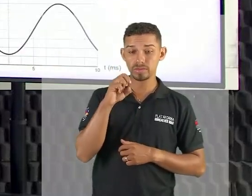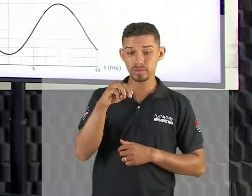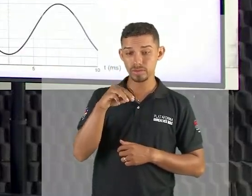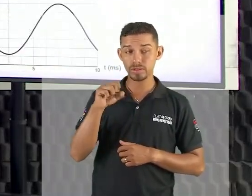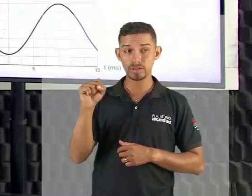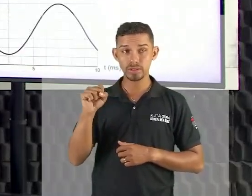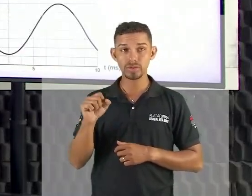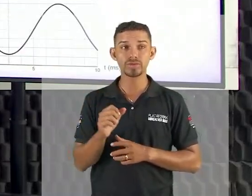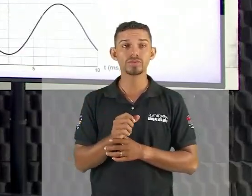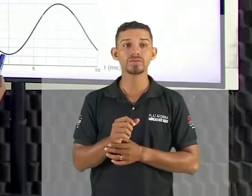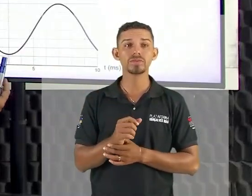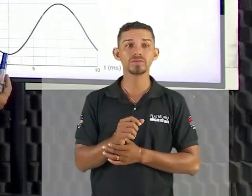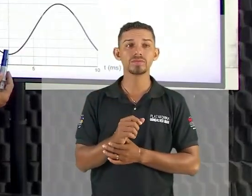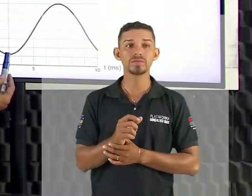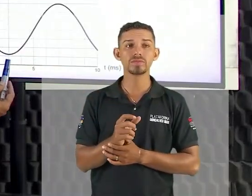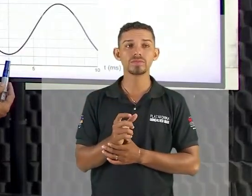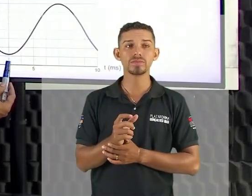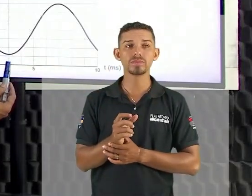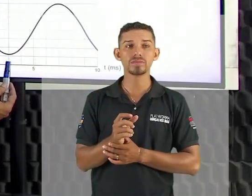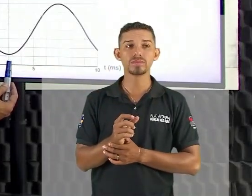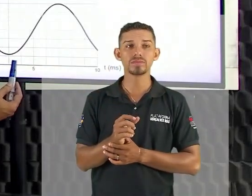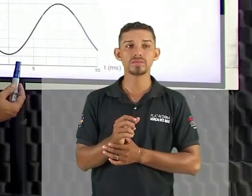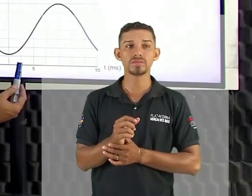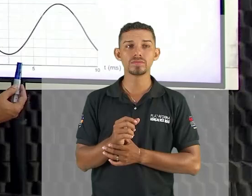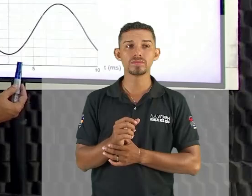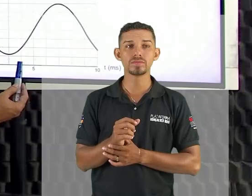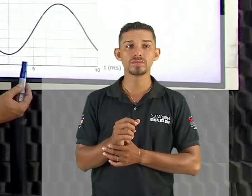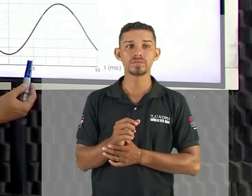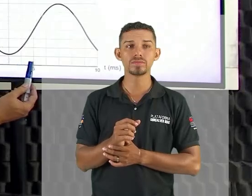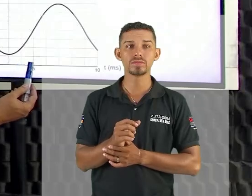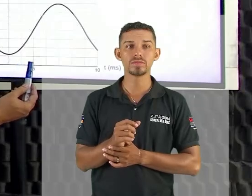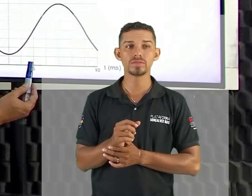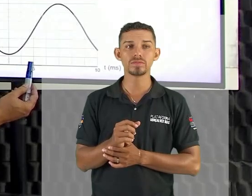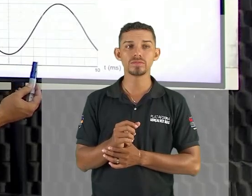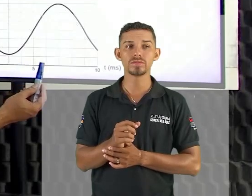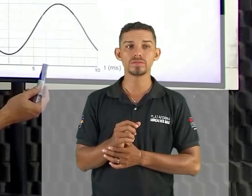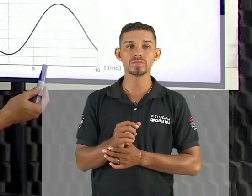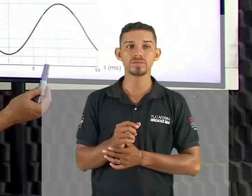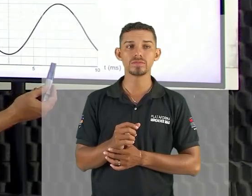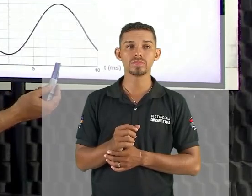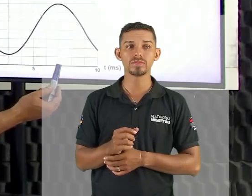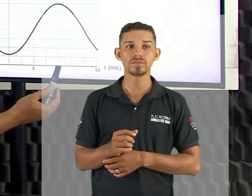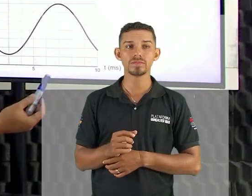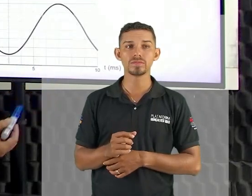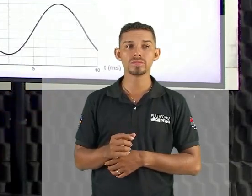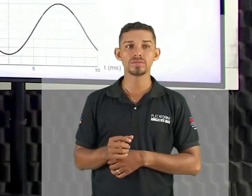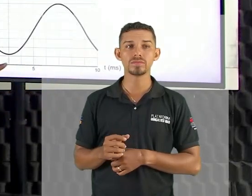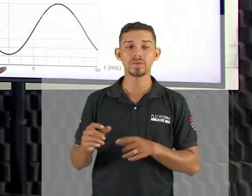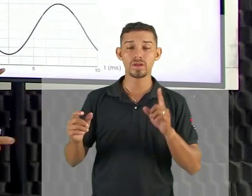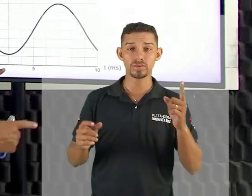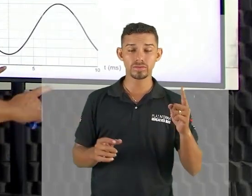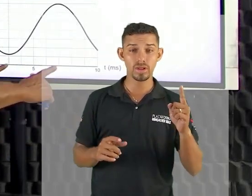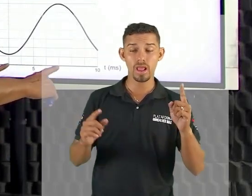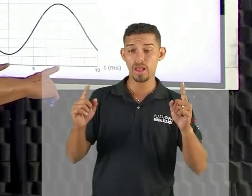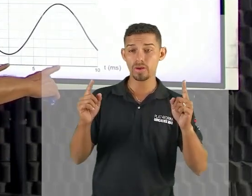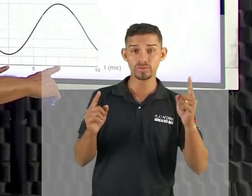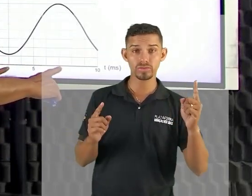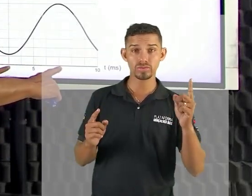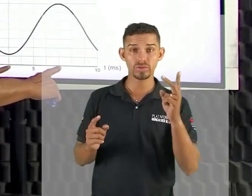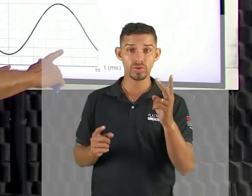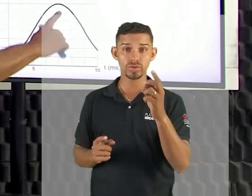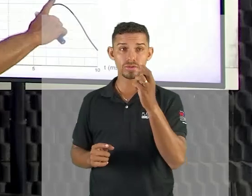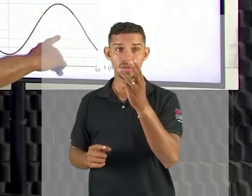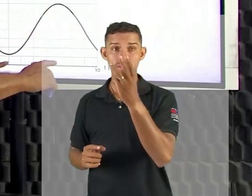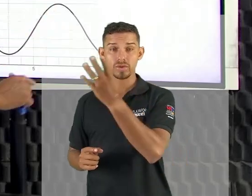m então Ó daqui para cá ó daqui eu ten 1 2 3 4 que é do mais baixo